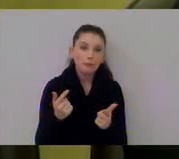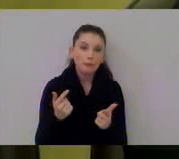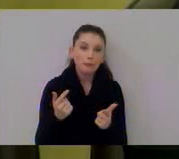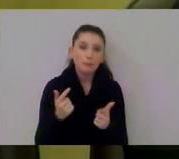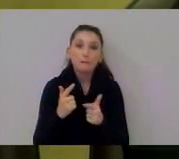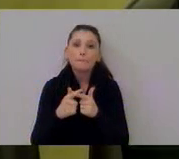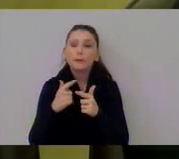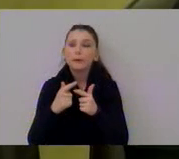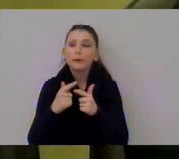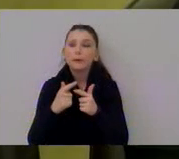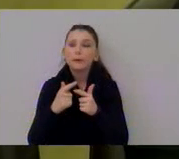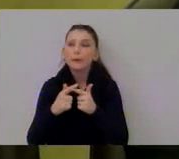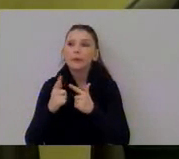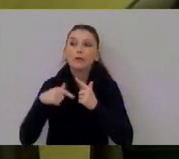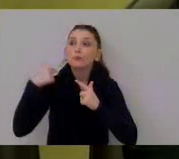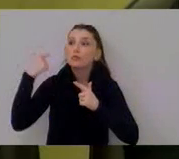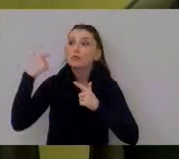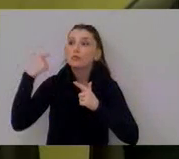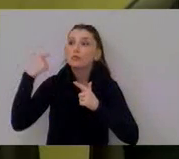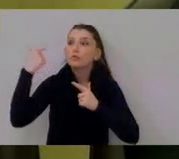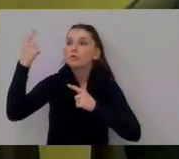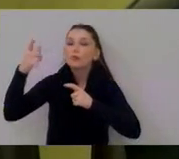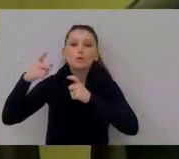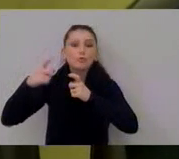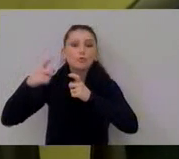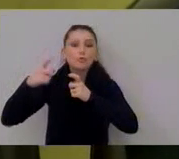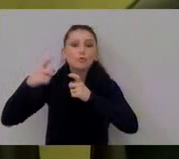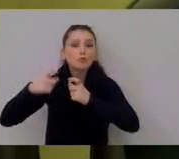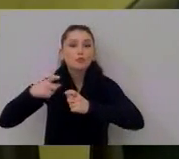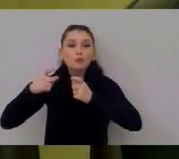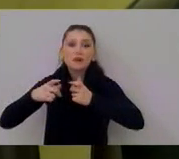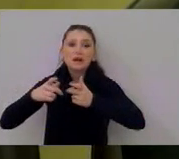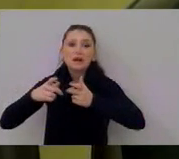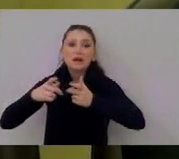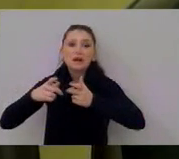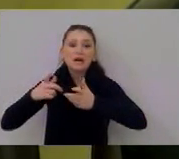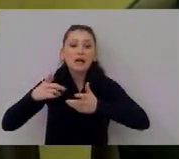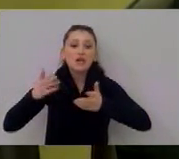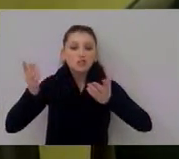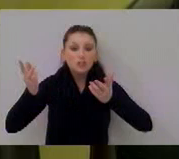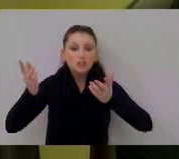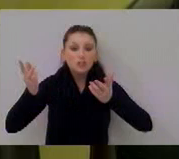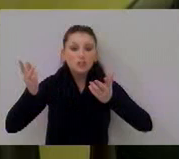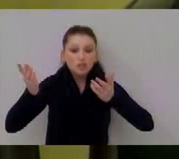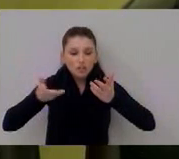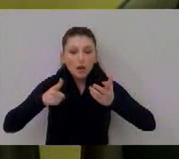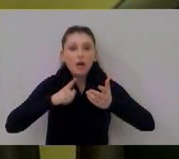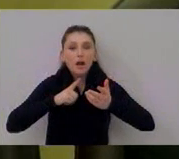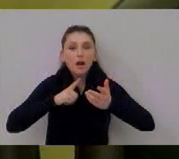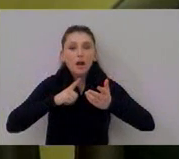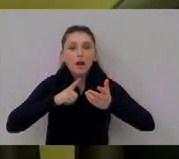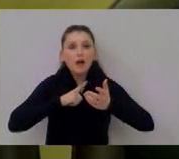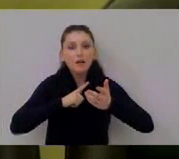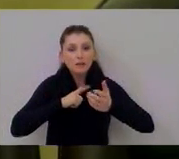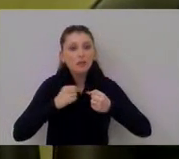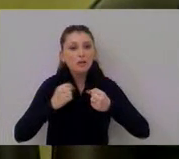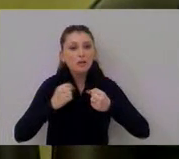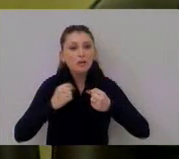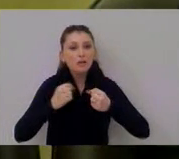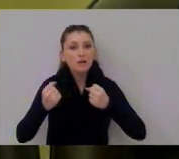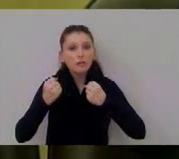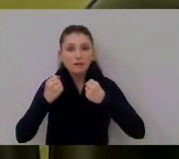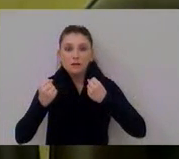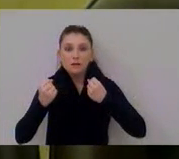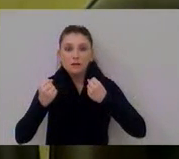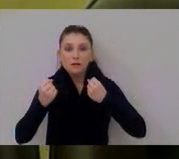academia e por que que na Ana Maria não acontece essa academia?